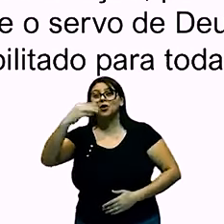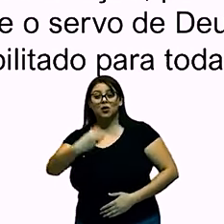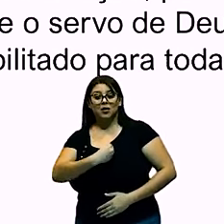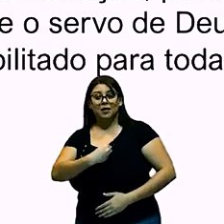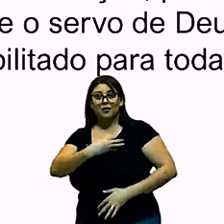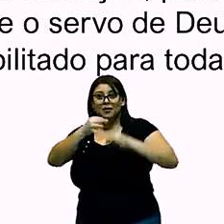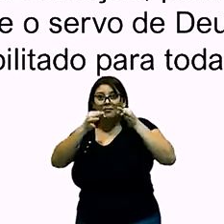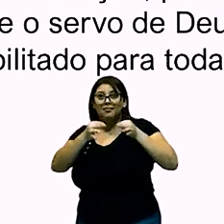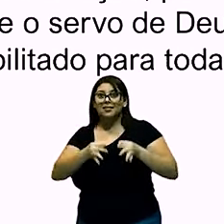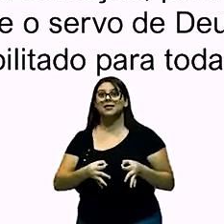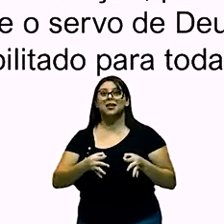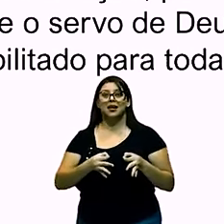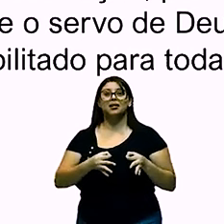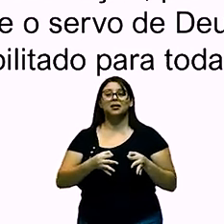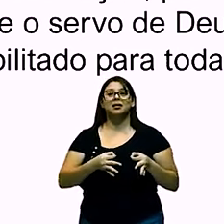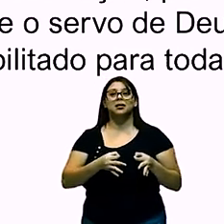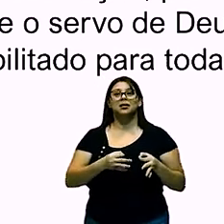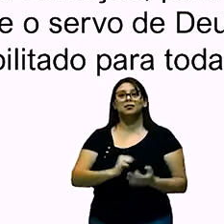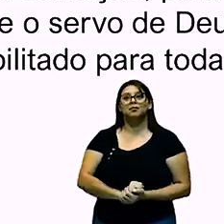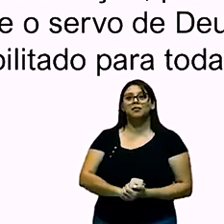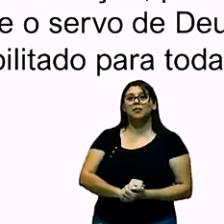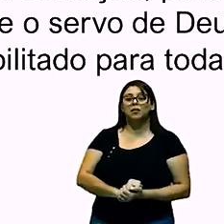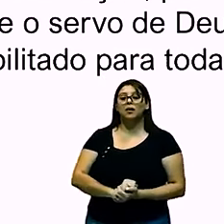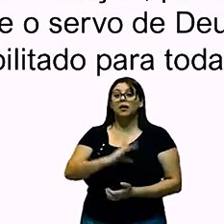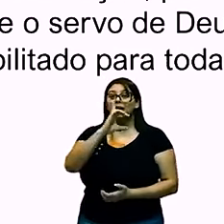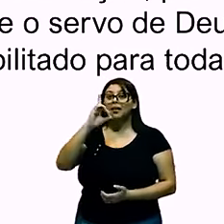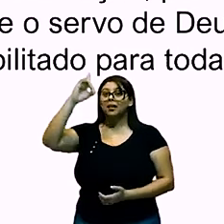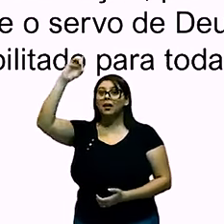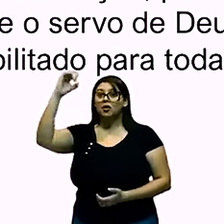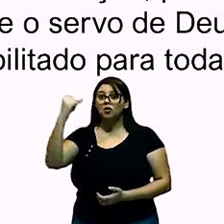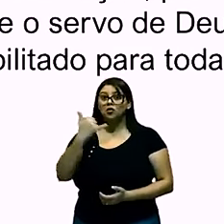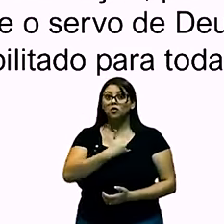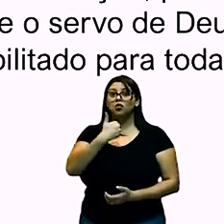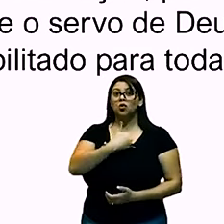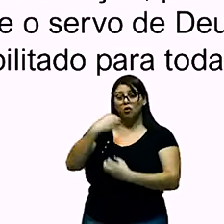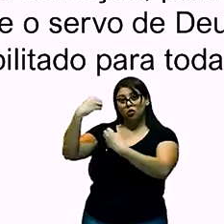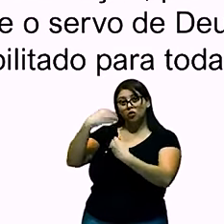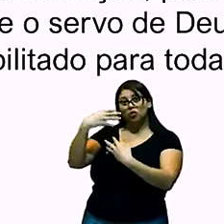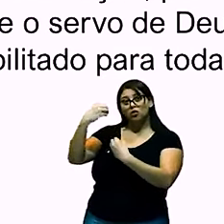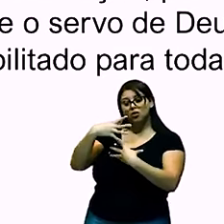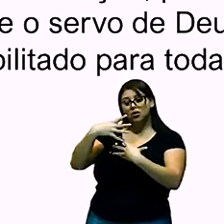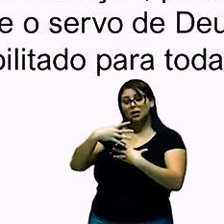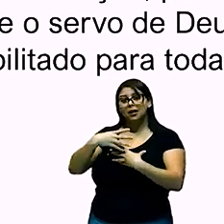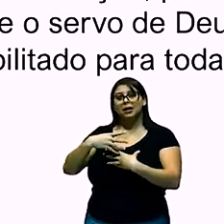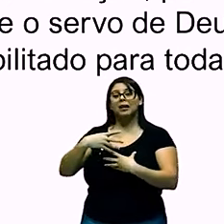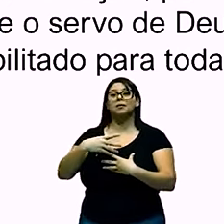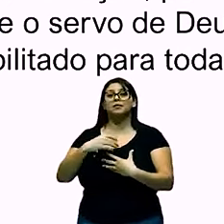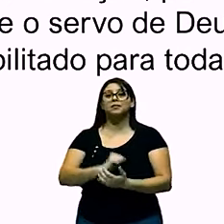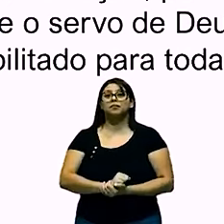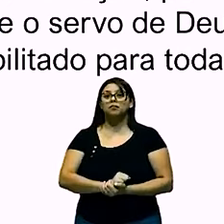ensino, para a repreensão, para a correção, para a educação na justiça, a fim de que o servo de Deus seja perfeito